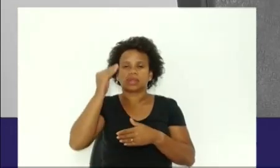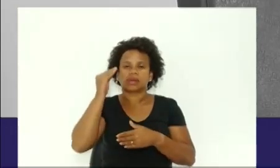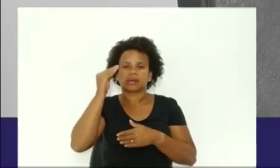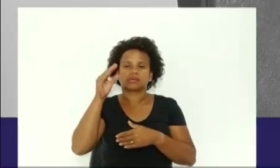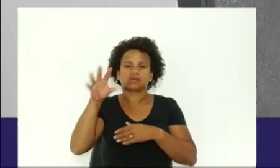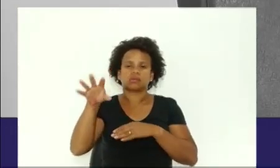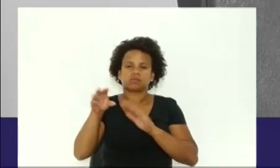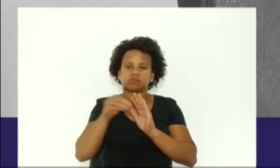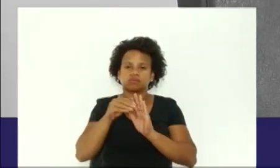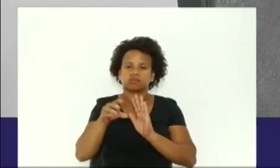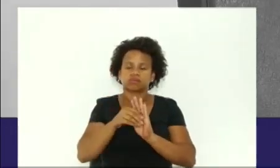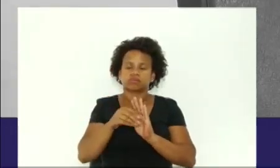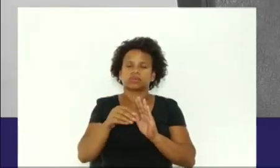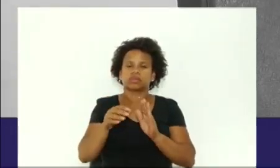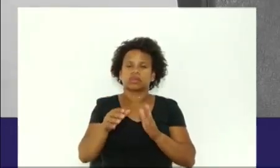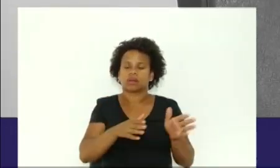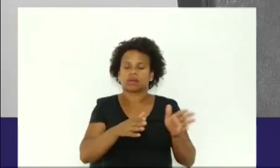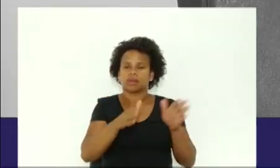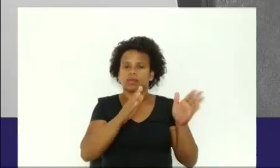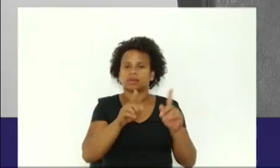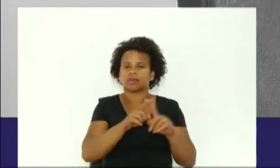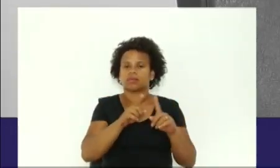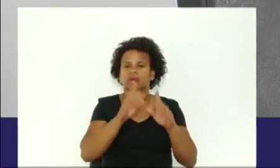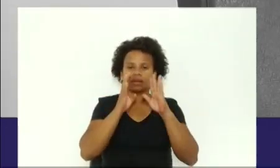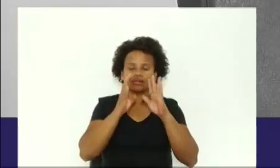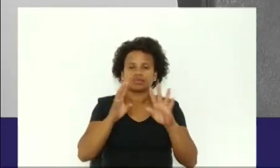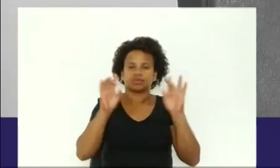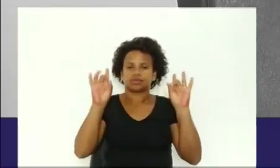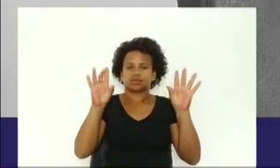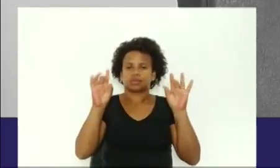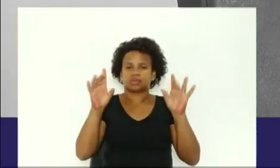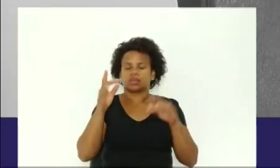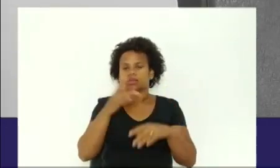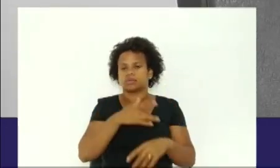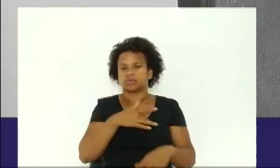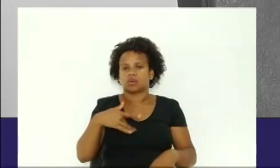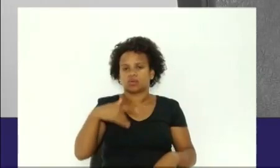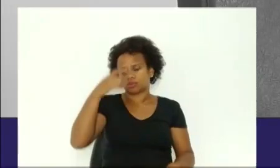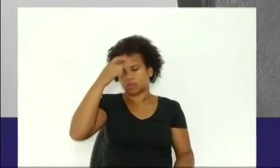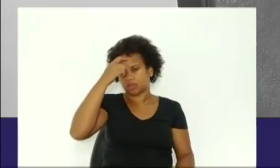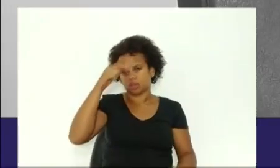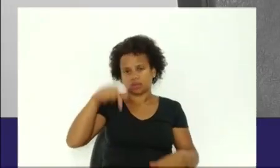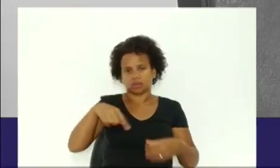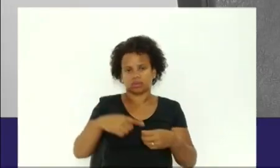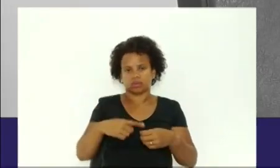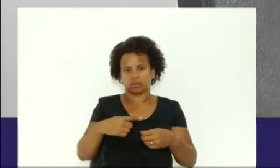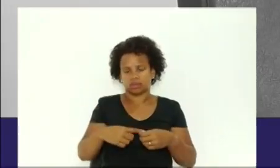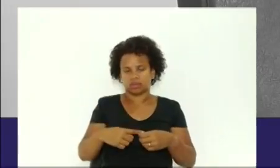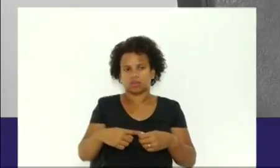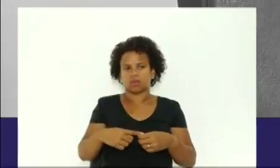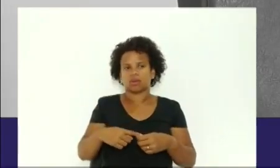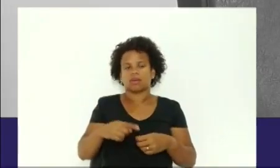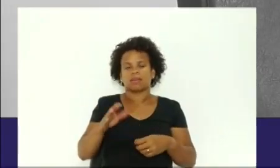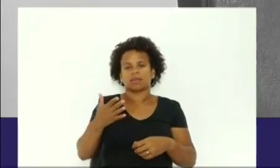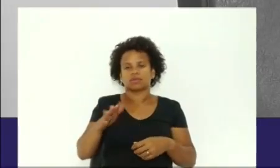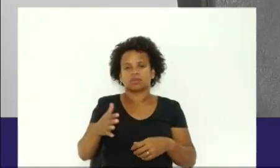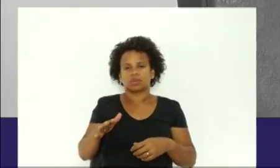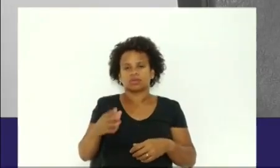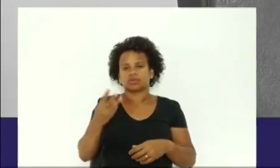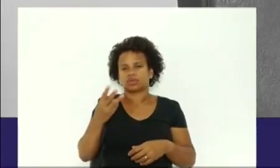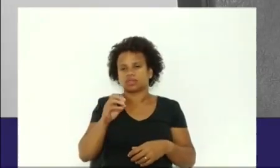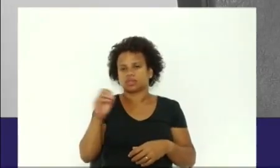de encaminhamento e atendimento especializado em saúde mental no município, que conta com aproximadamente